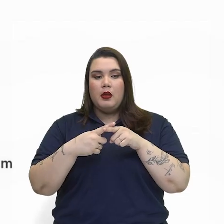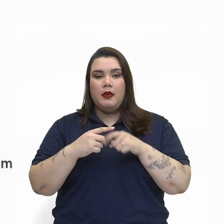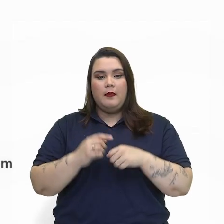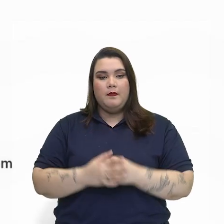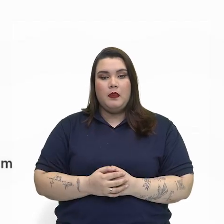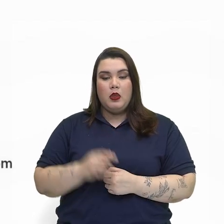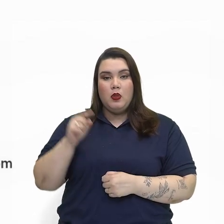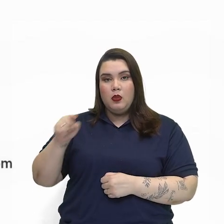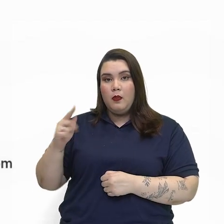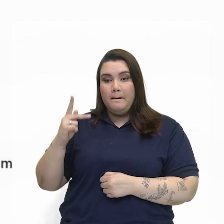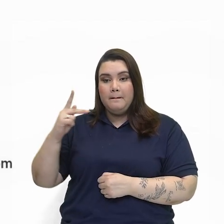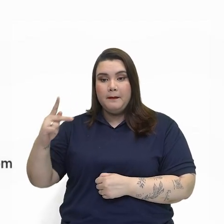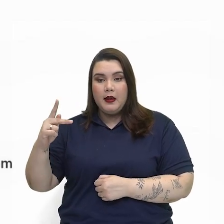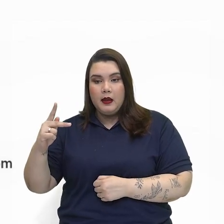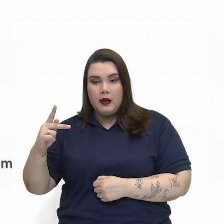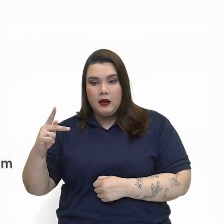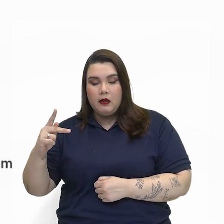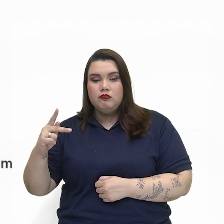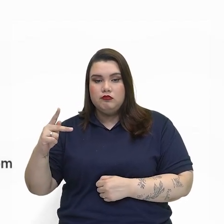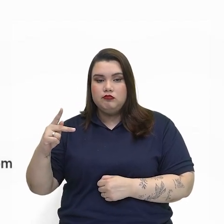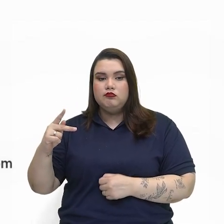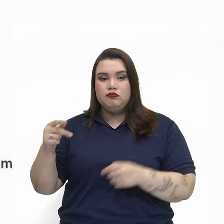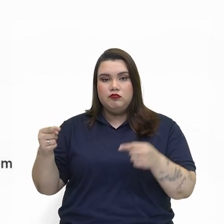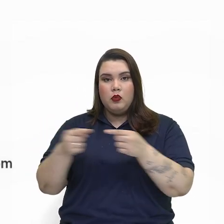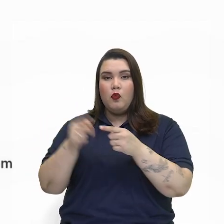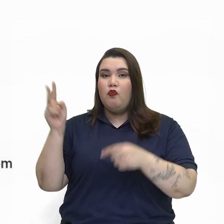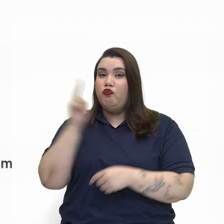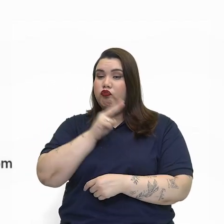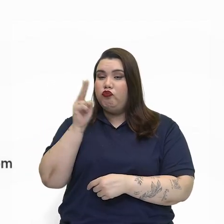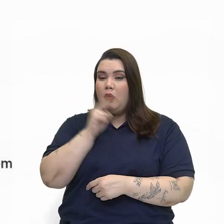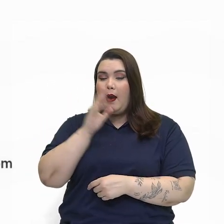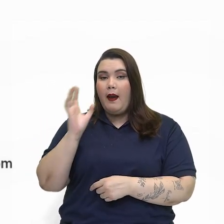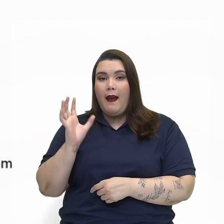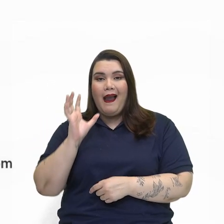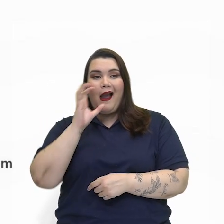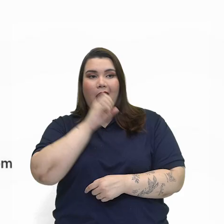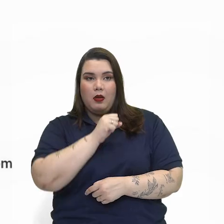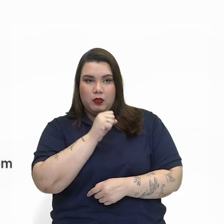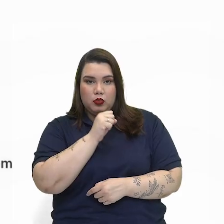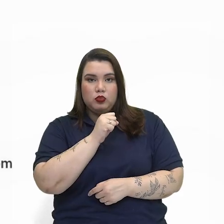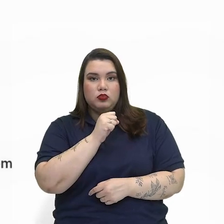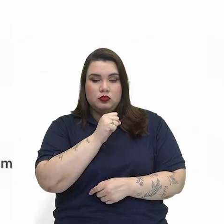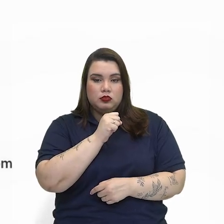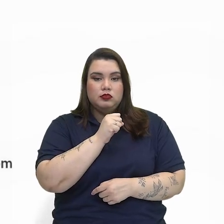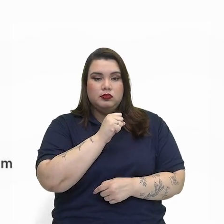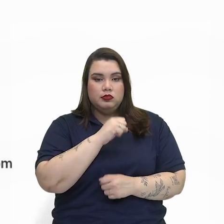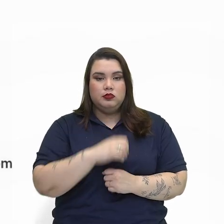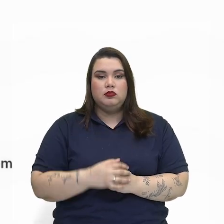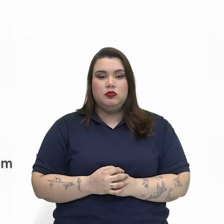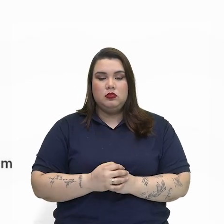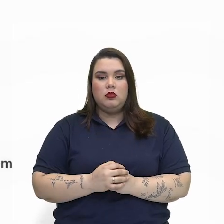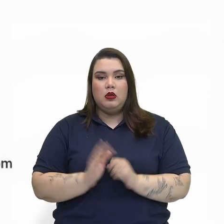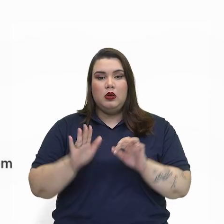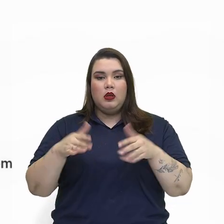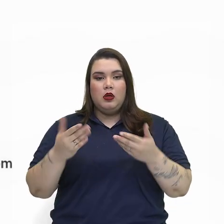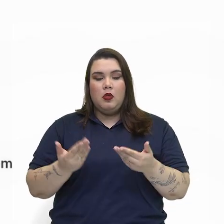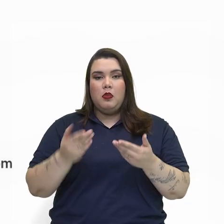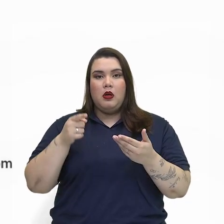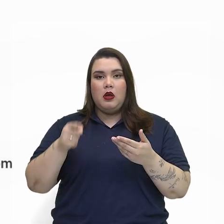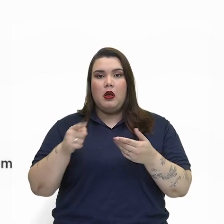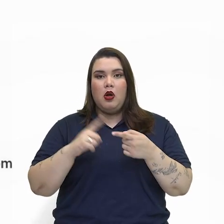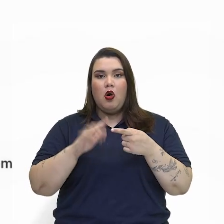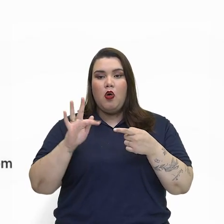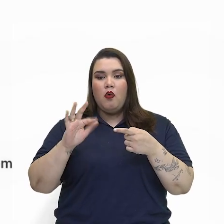aqui no periélio, ela aumenta, tem maior velocidade. A força gravitacional aqui